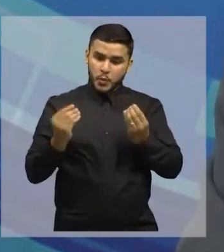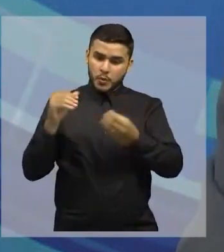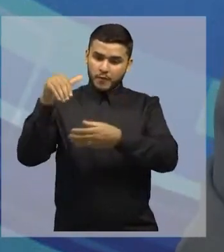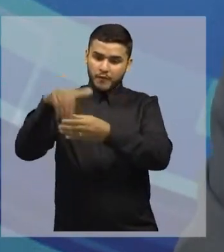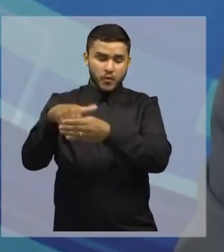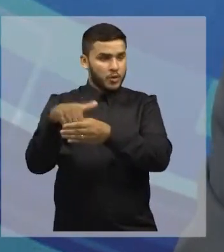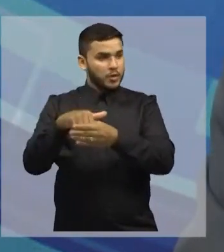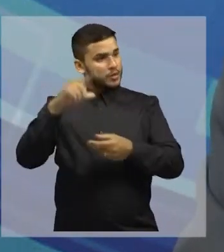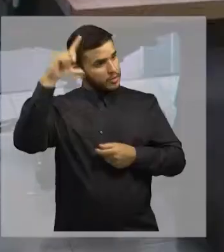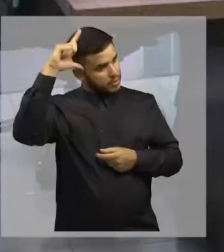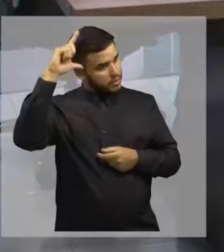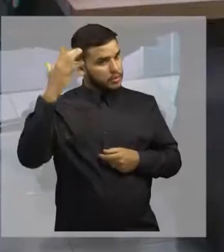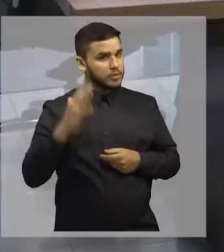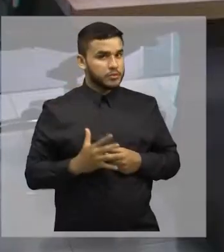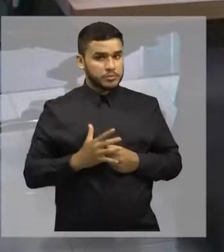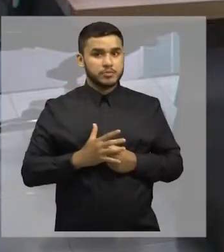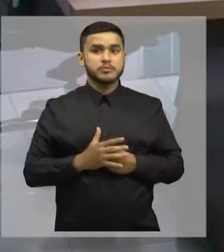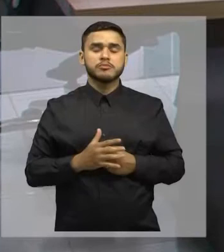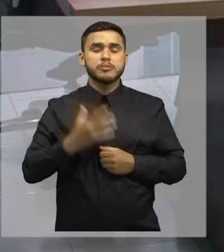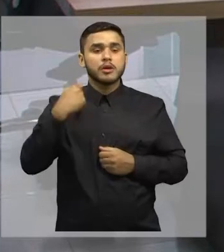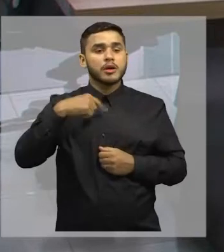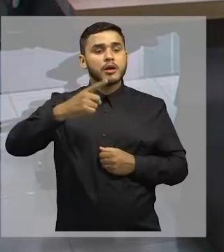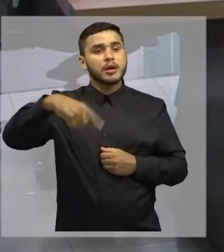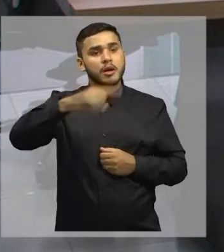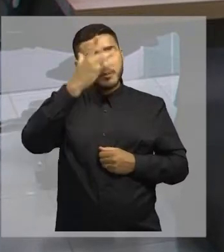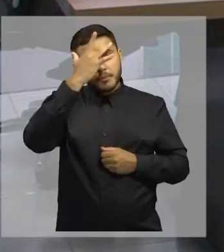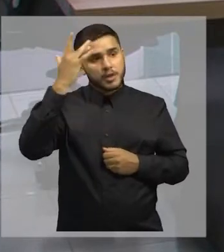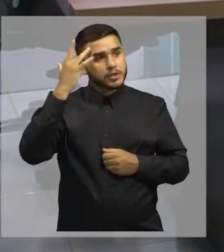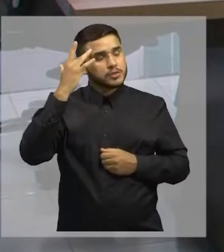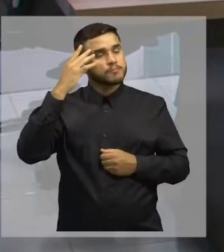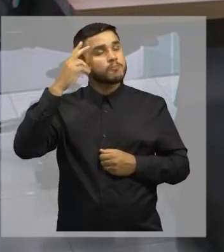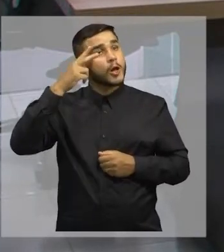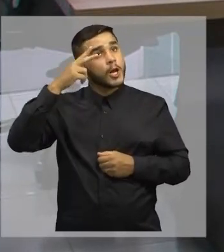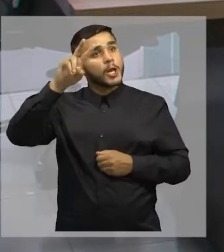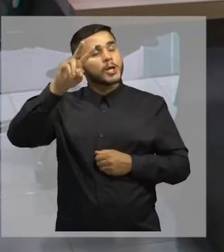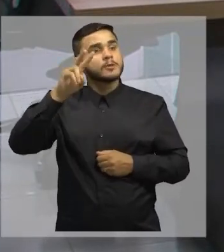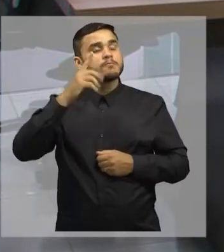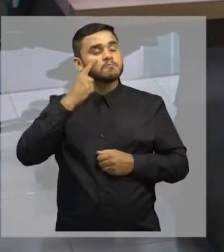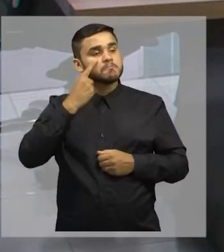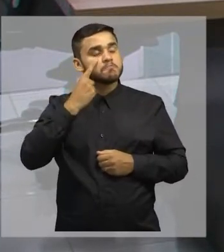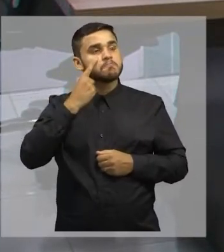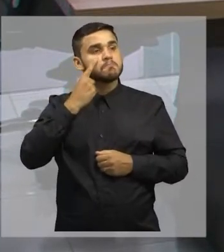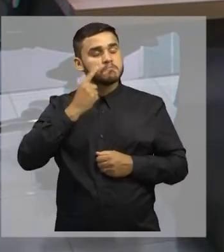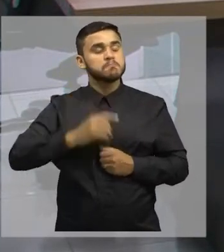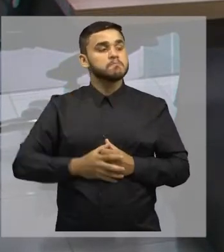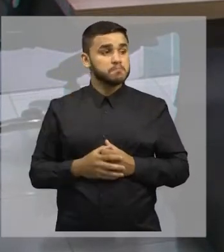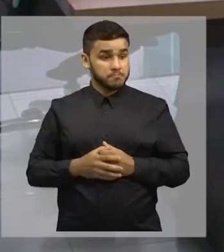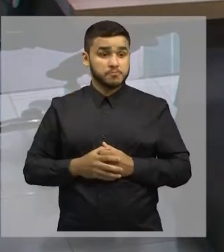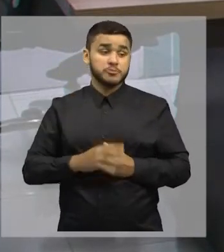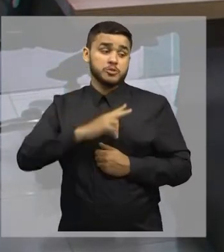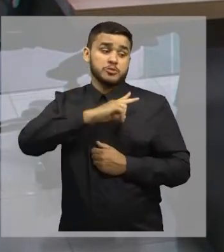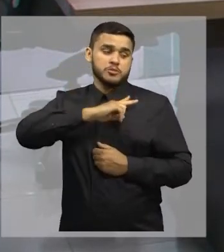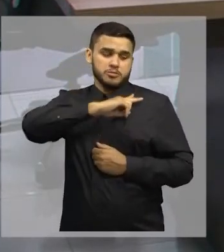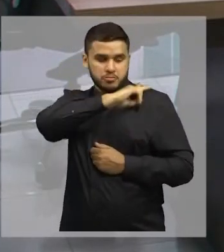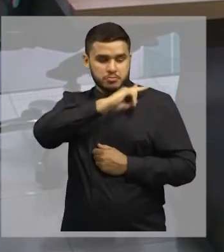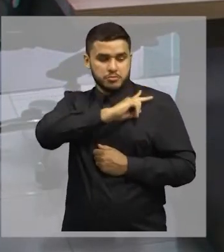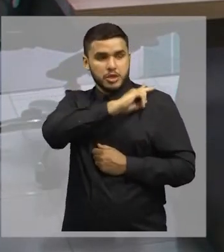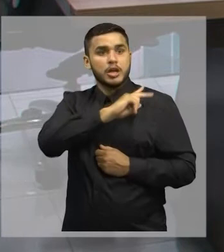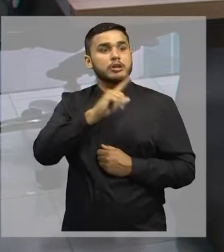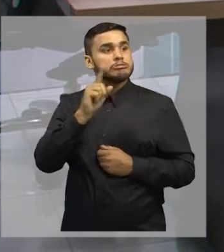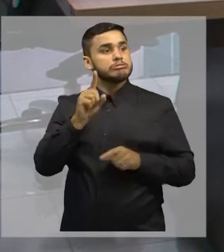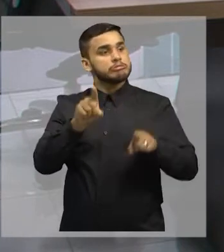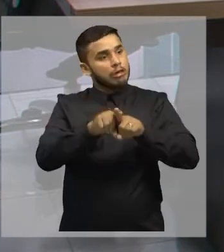está na memória, né? Que você tem ainda obras que está aí. O capitão Wagner já vem de eleições aí